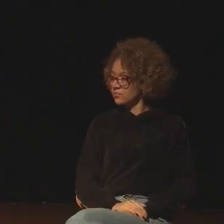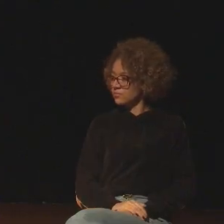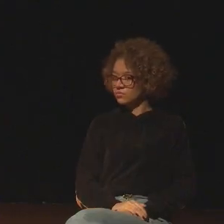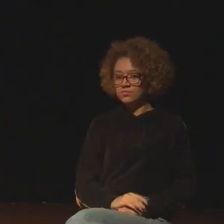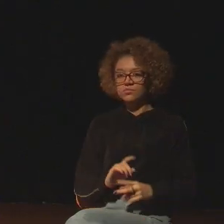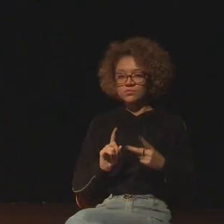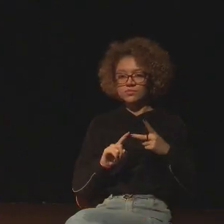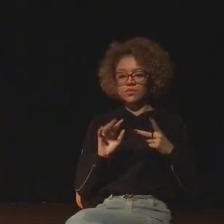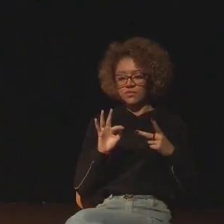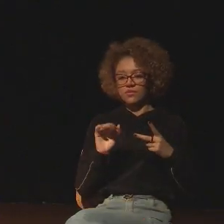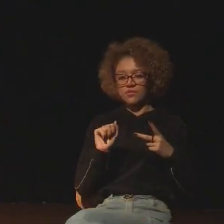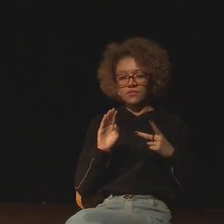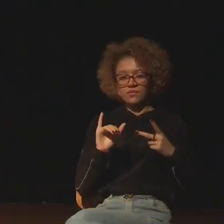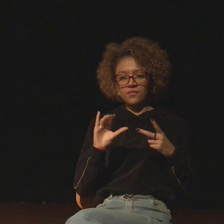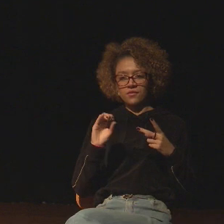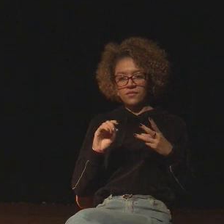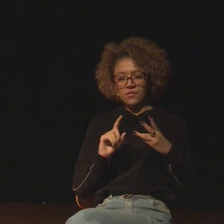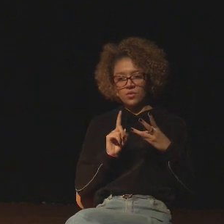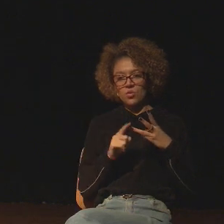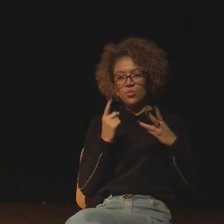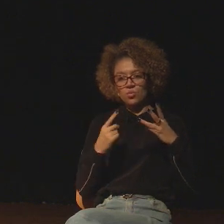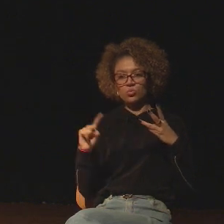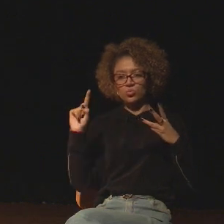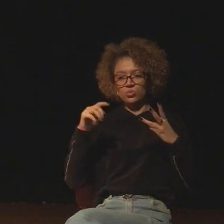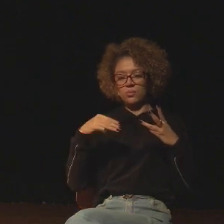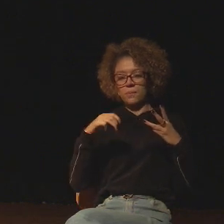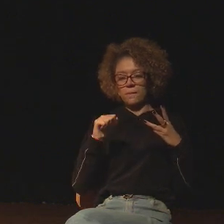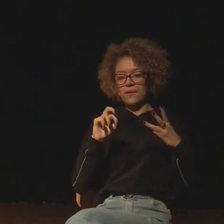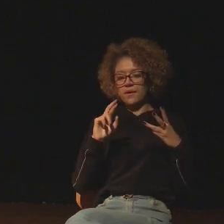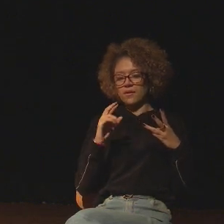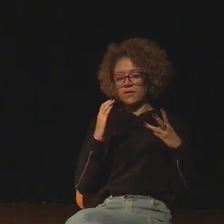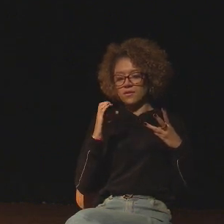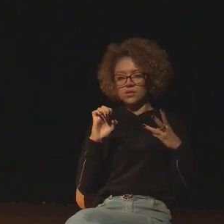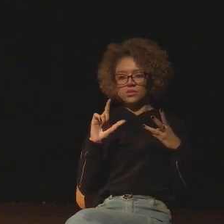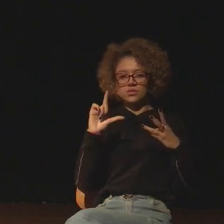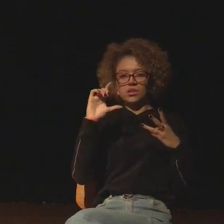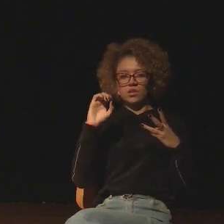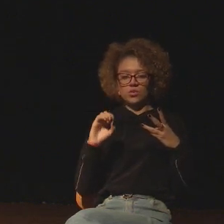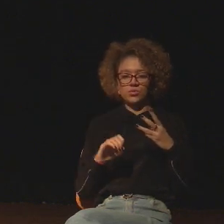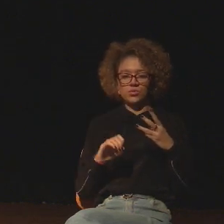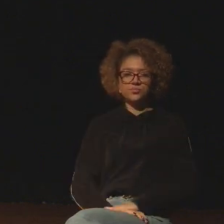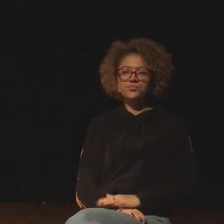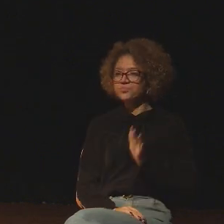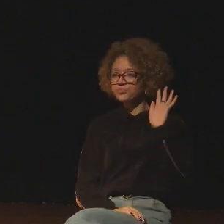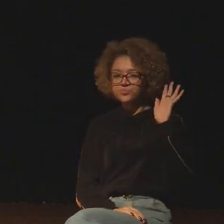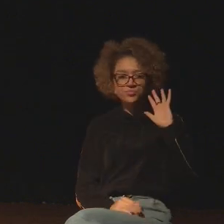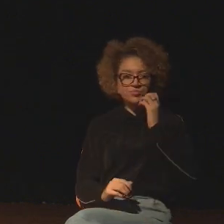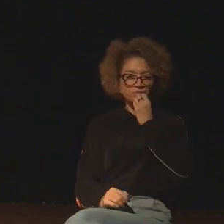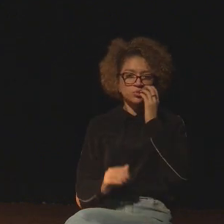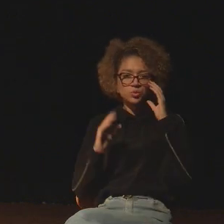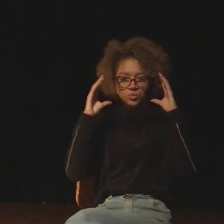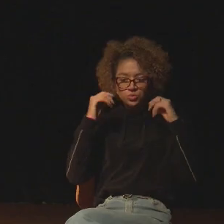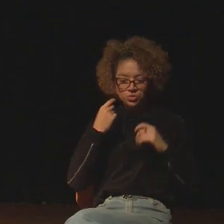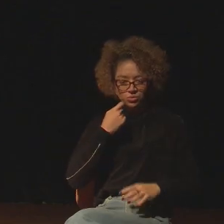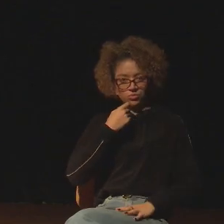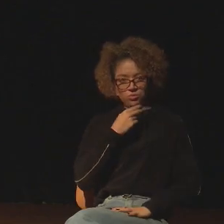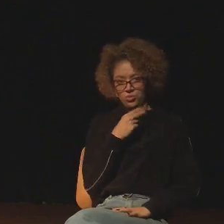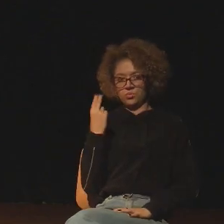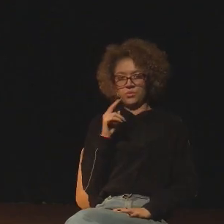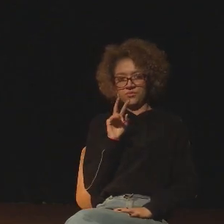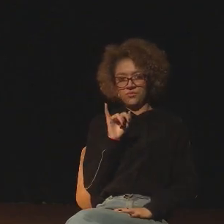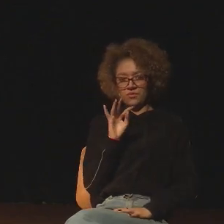depois o Fábio e depois, finalizando, o Marcelo. Oi, boa noite, meu nome é Vitor.